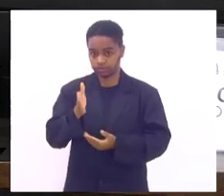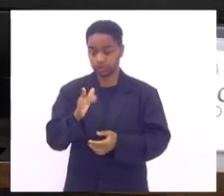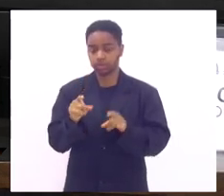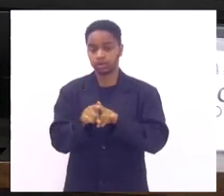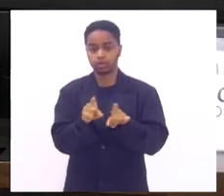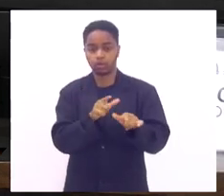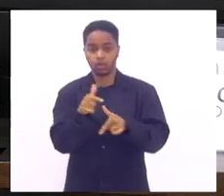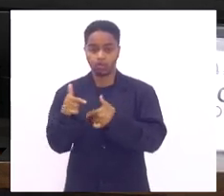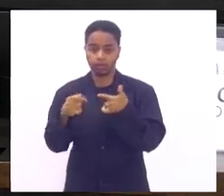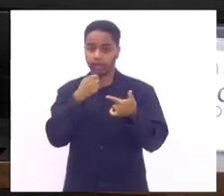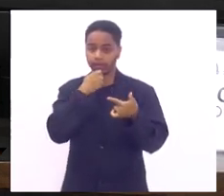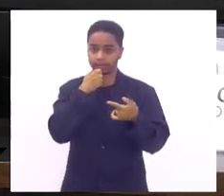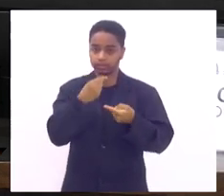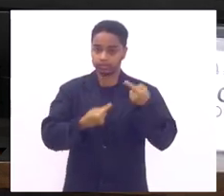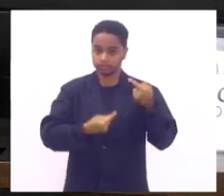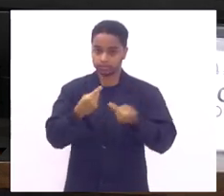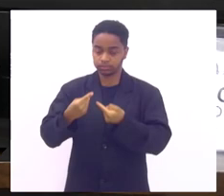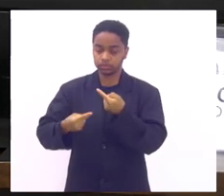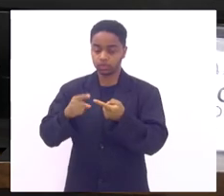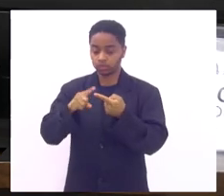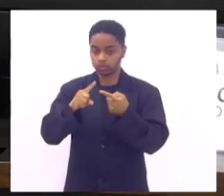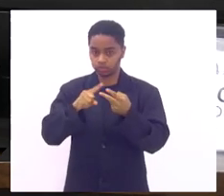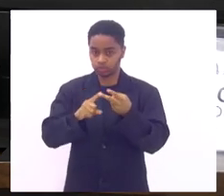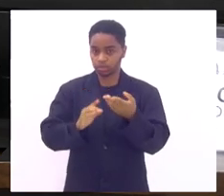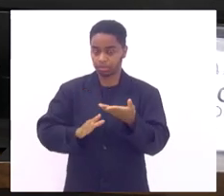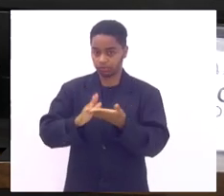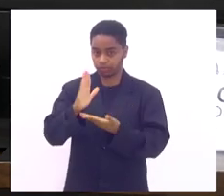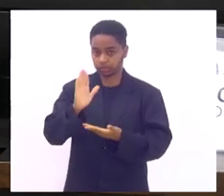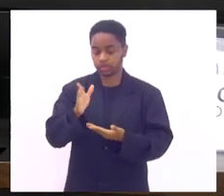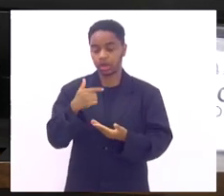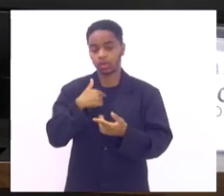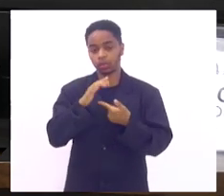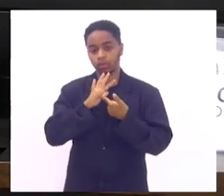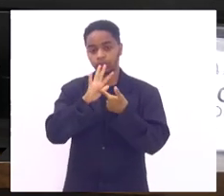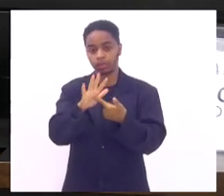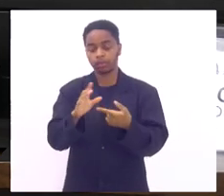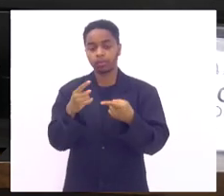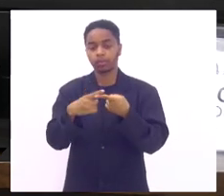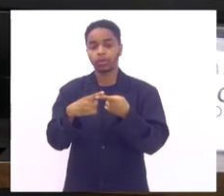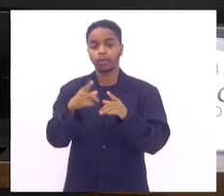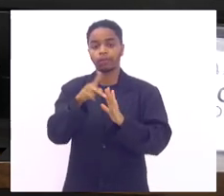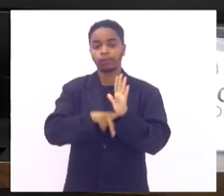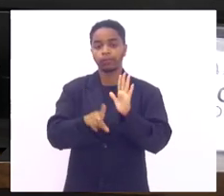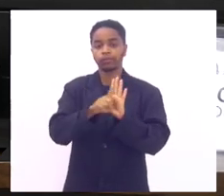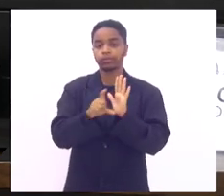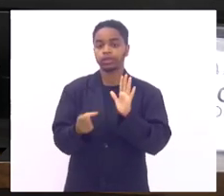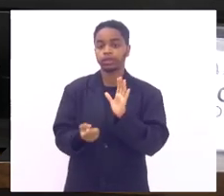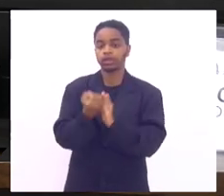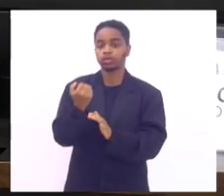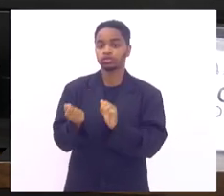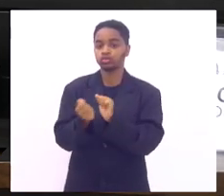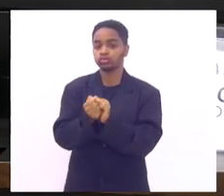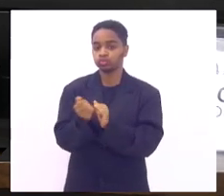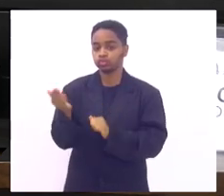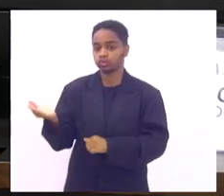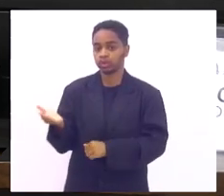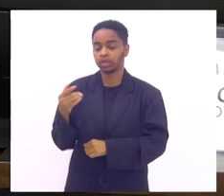em tramitação. E os 2 que já foram aprovados eu quero dar o destaque, porque esse projeto de lei foi criado junto com o deputado no nosso gabinete, lá no Conselho Regional